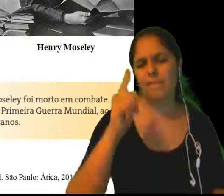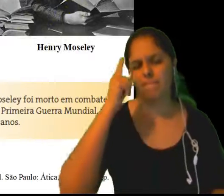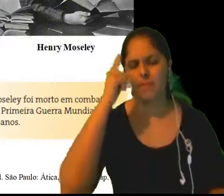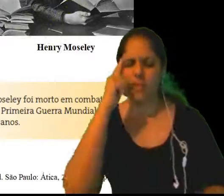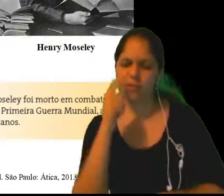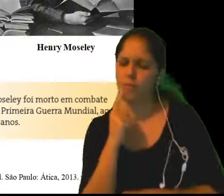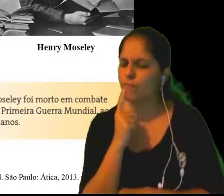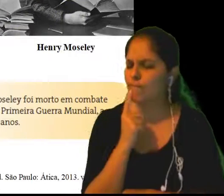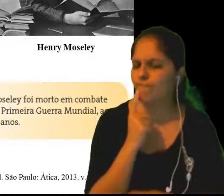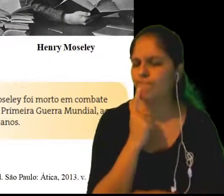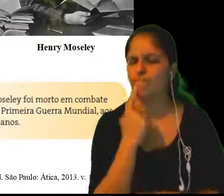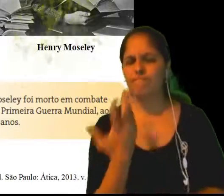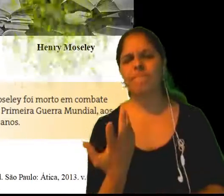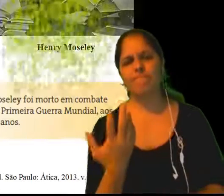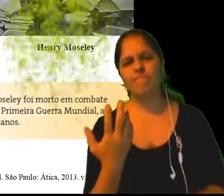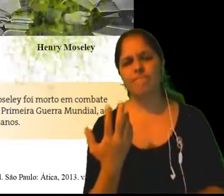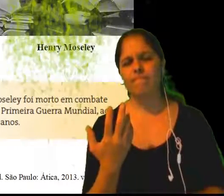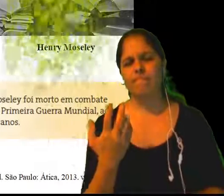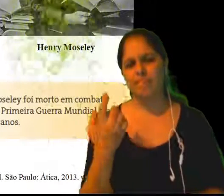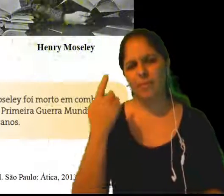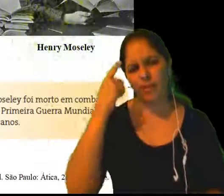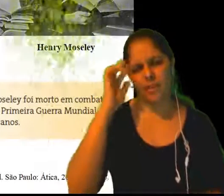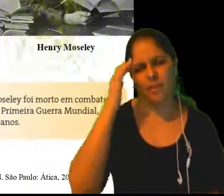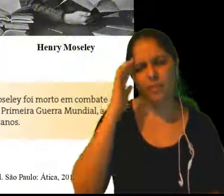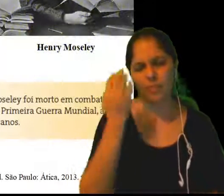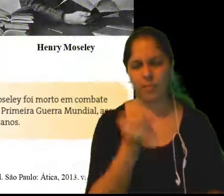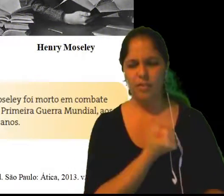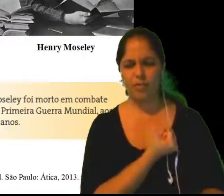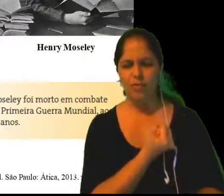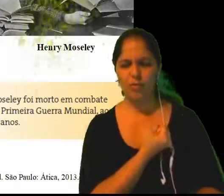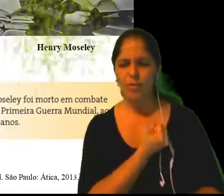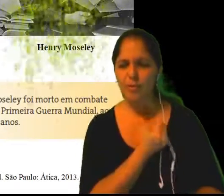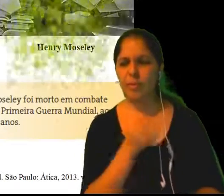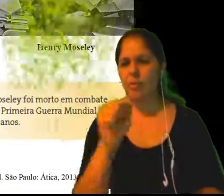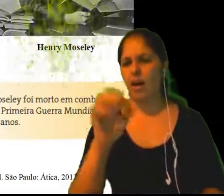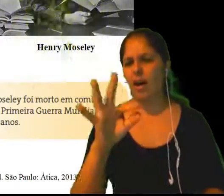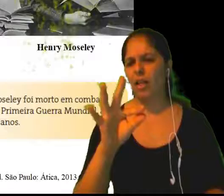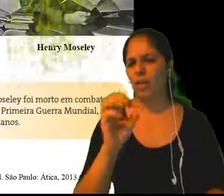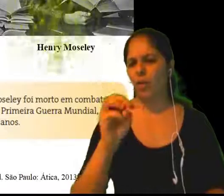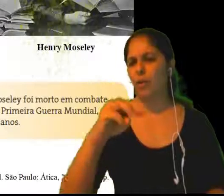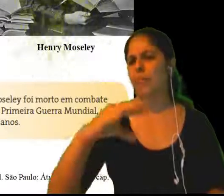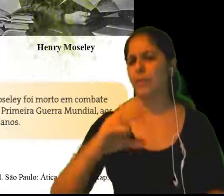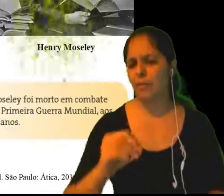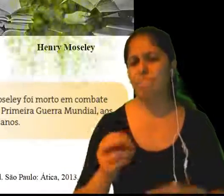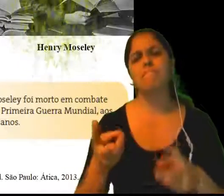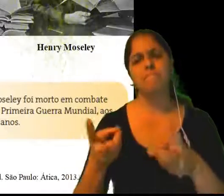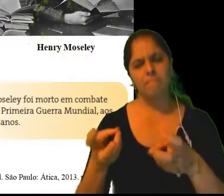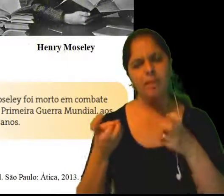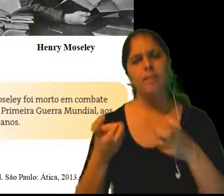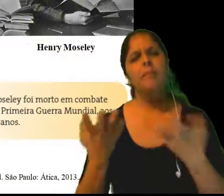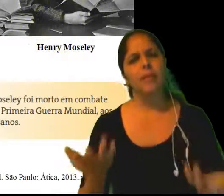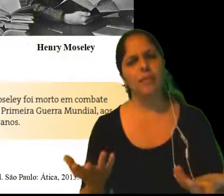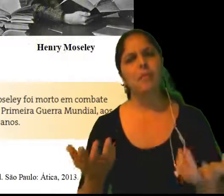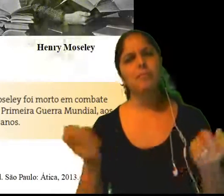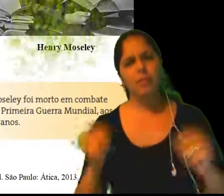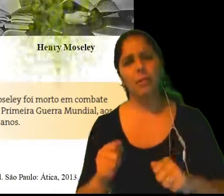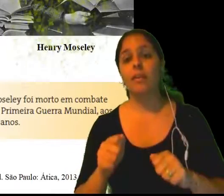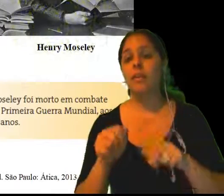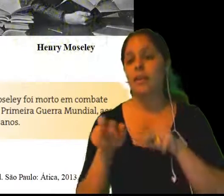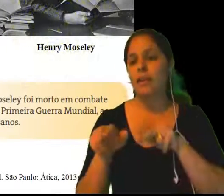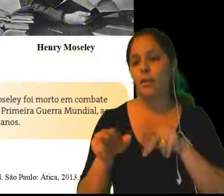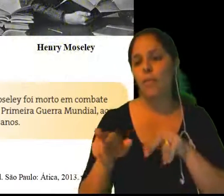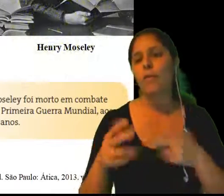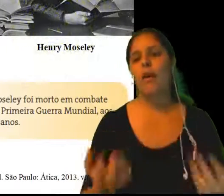observar melhor esse número proposto por Mendeleev e percebeu que esse número poderia